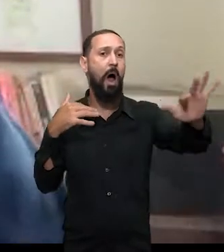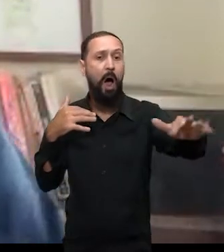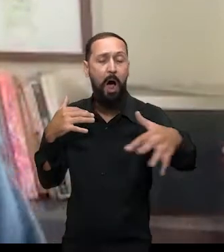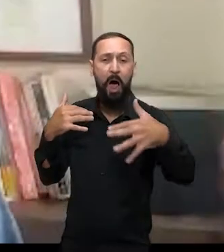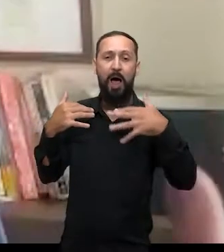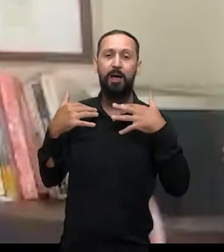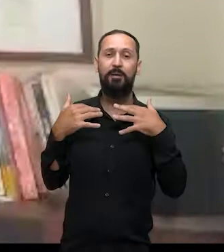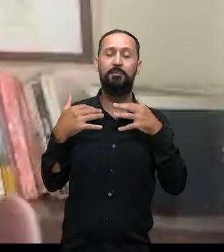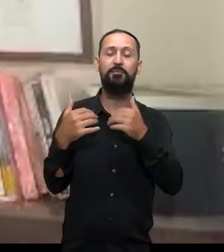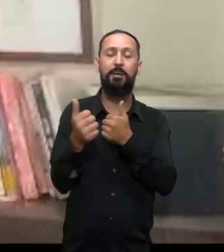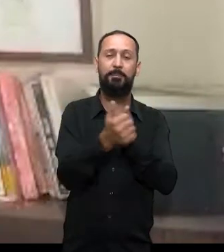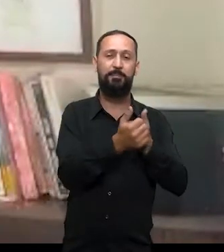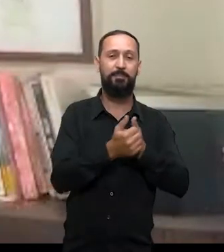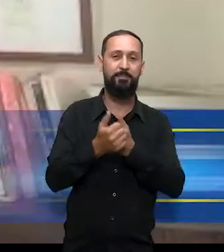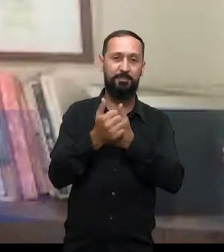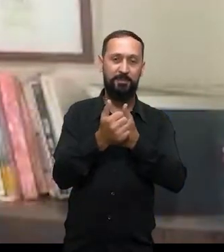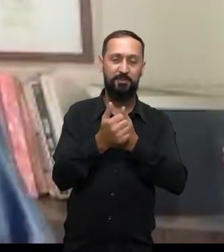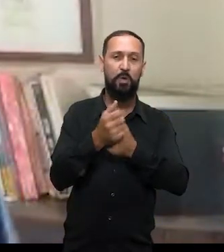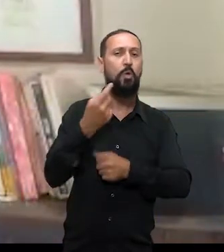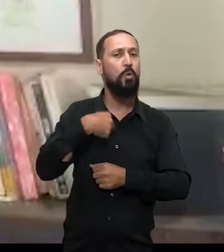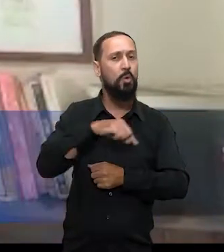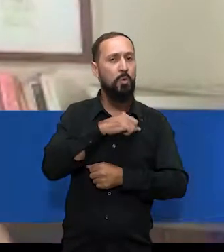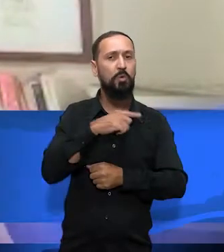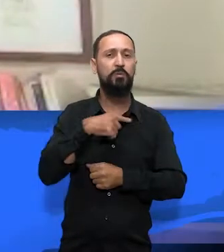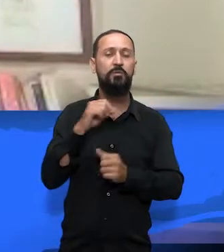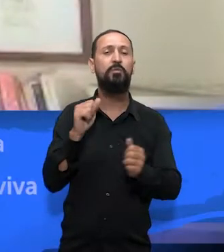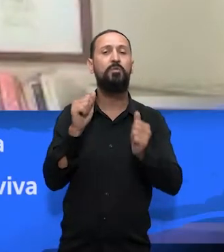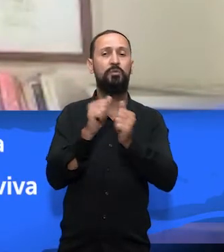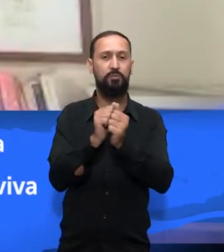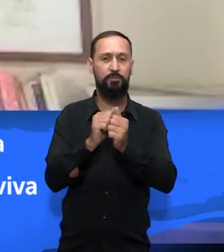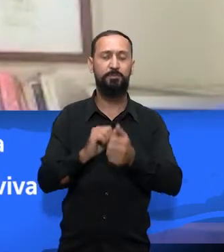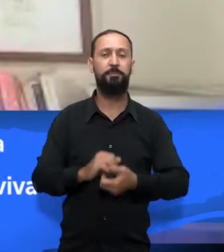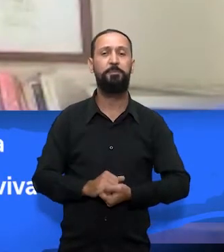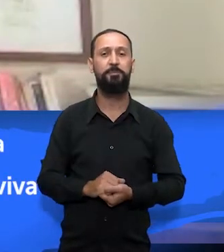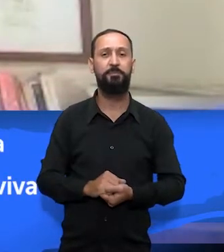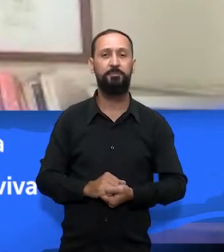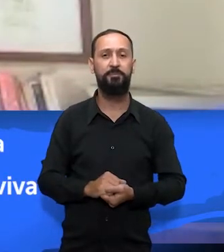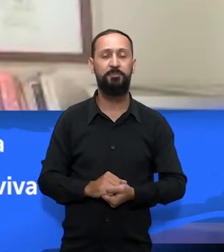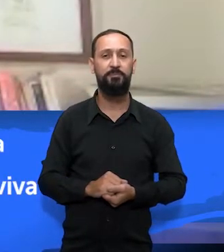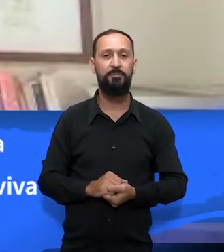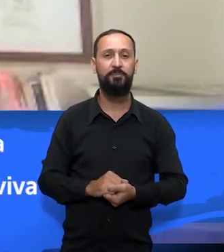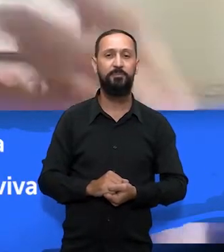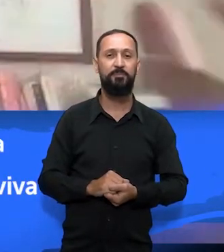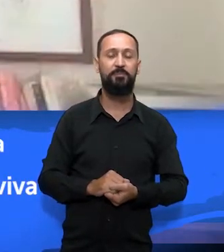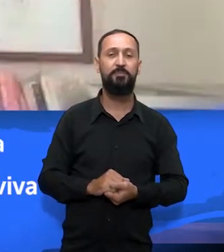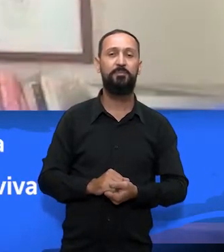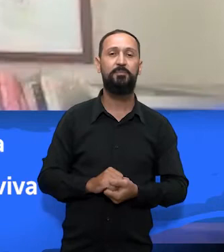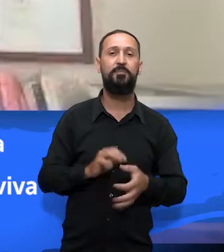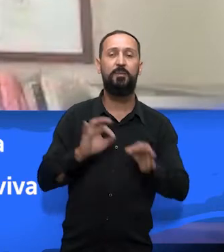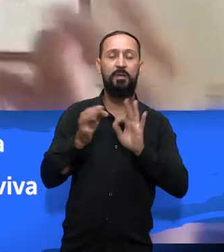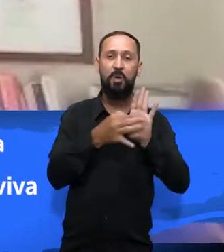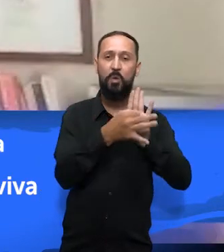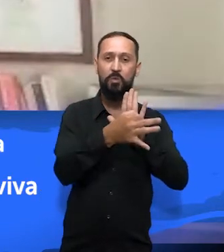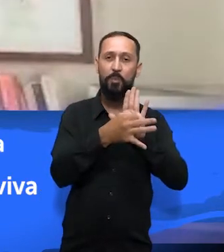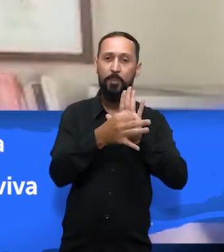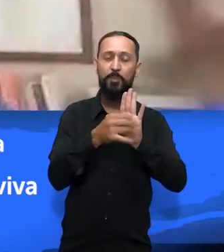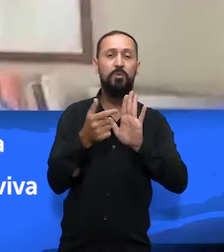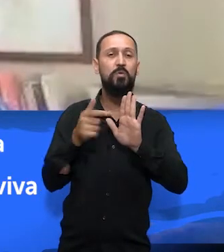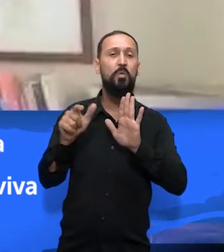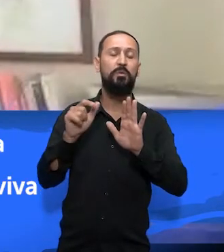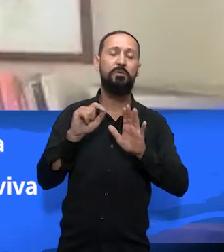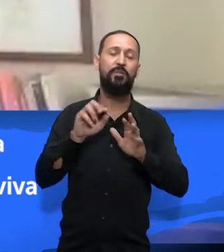trazia todo esse universo para perto dele. Todos nós ali estávamos ao seu redor, né? E ele, com as suas propostas